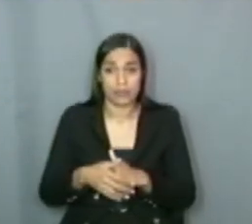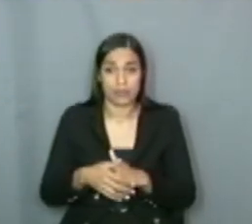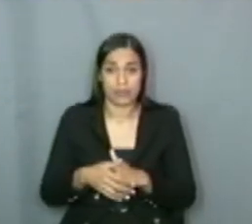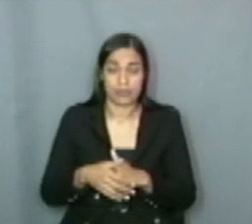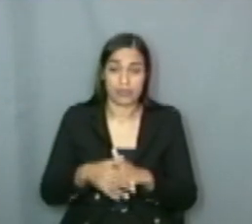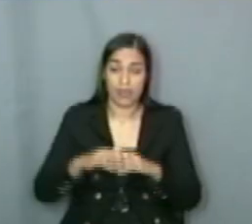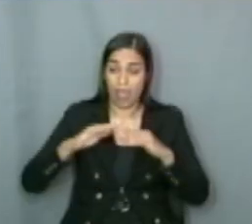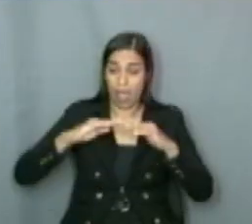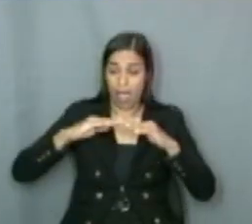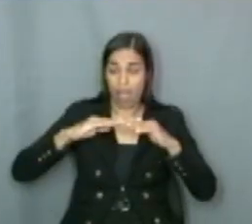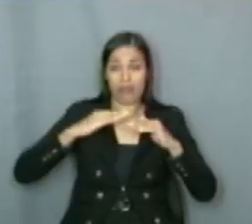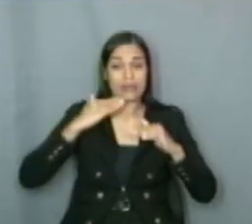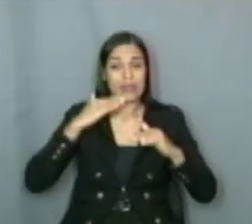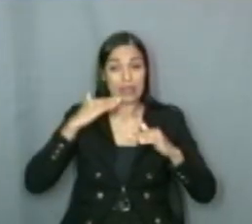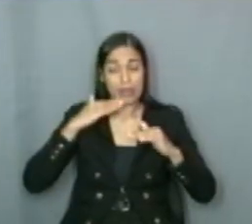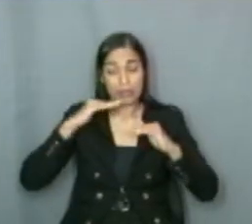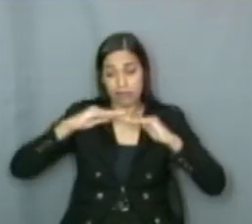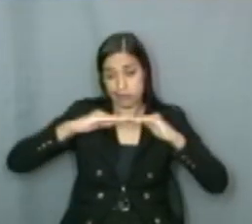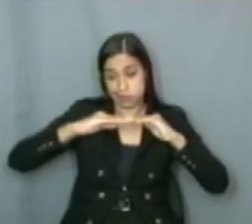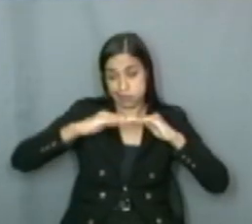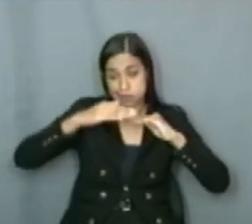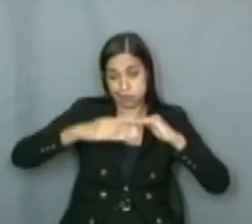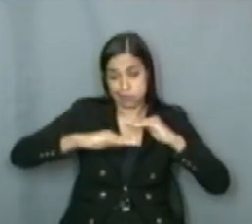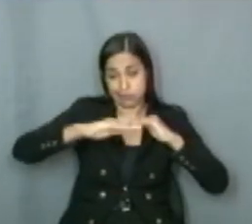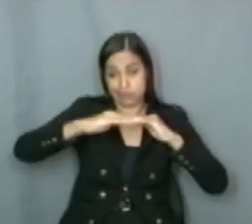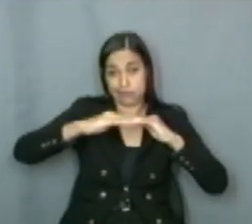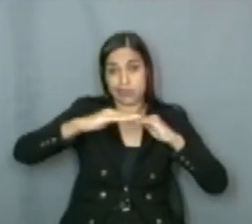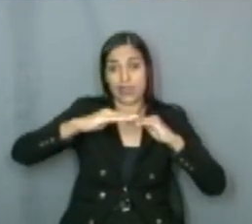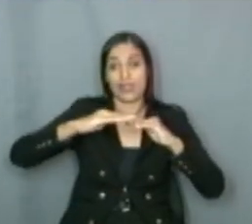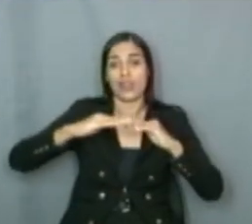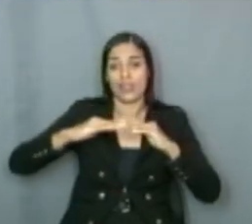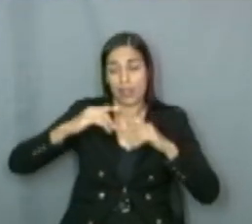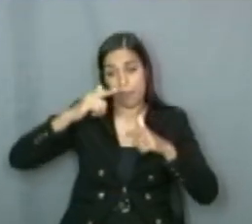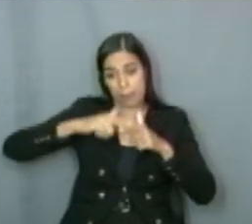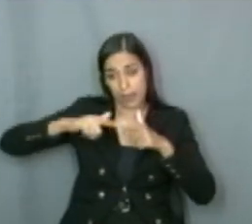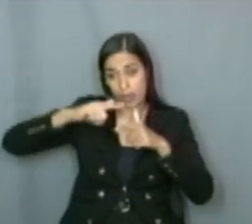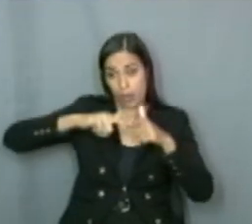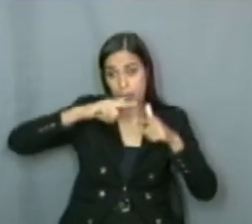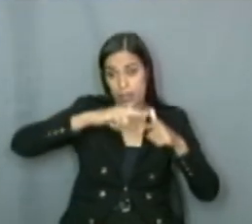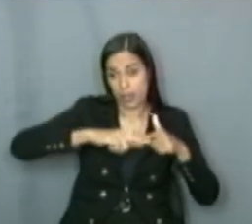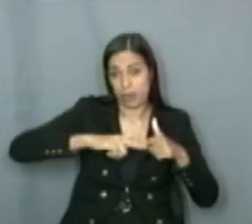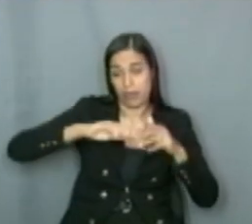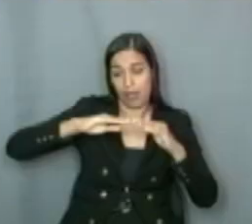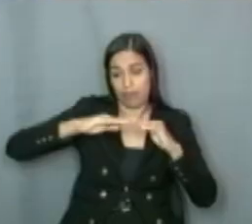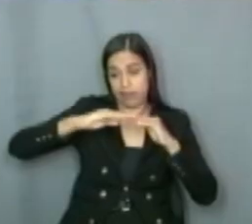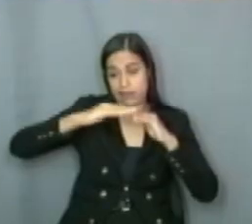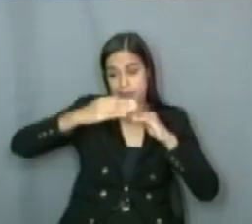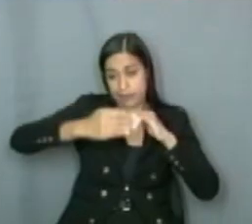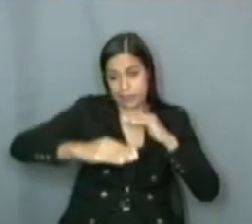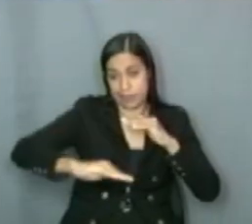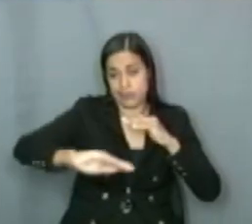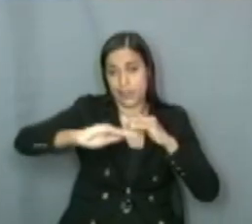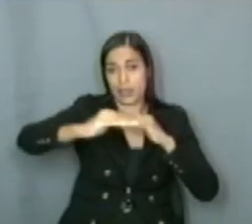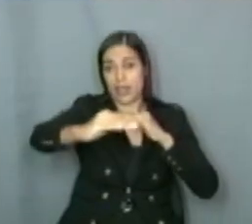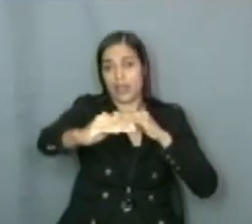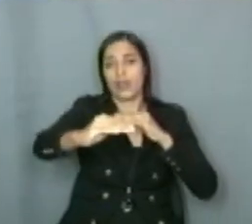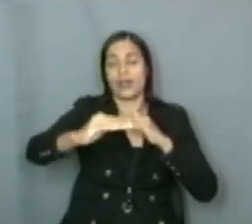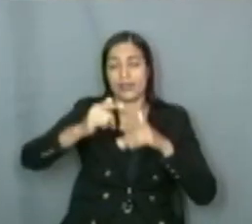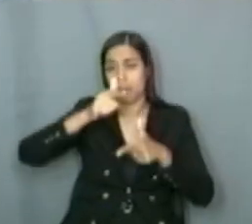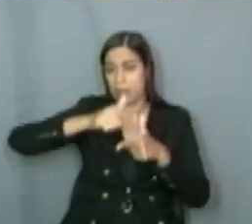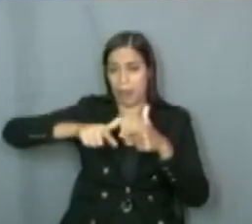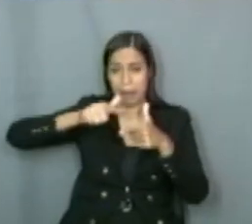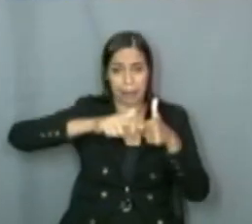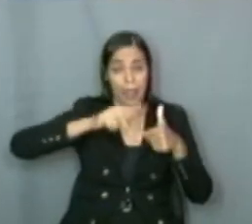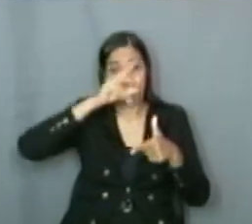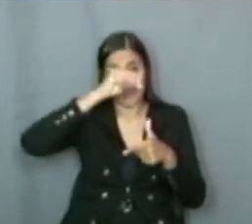afundamento e depois sobe, né? Então fica aquele buraco, depois aquela subida. Então a esculhambação. A